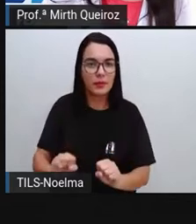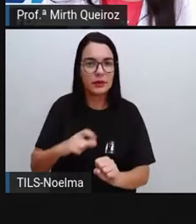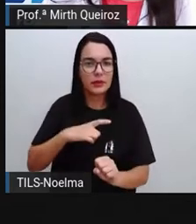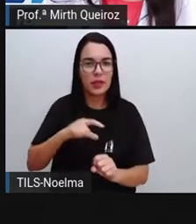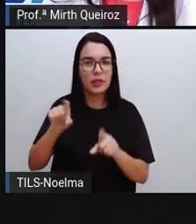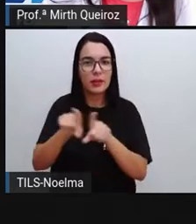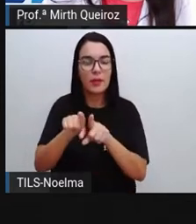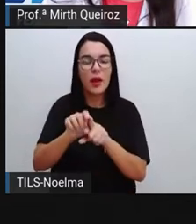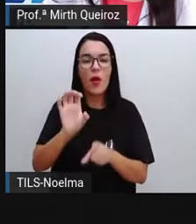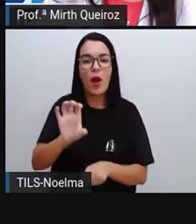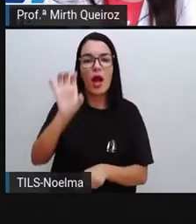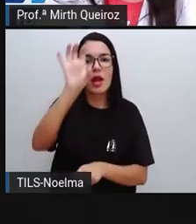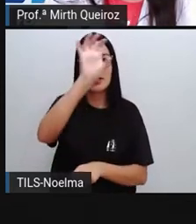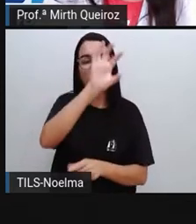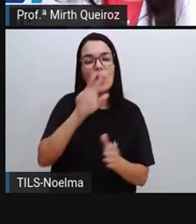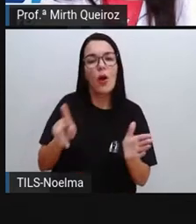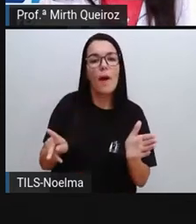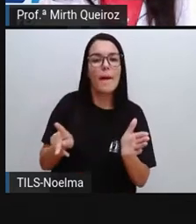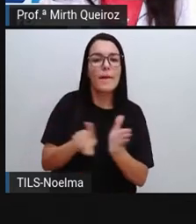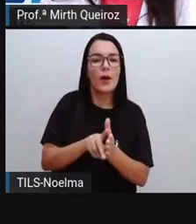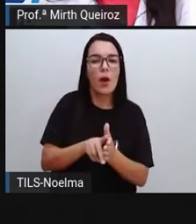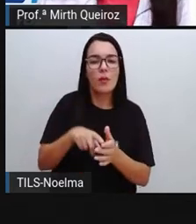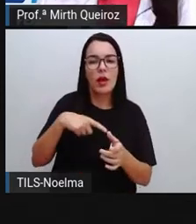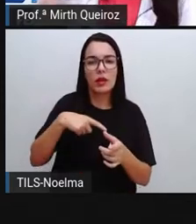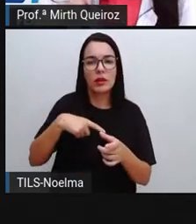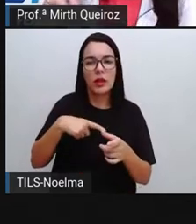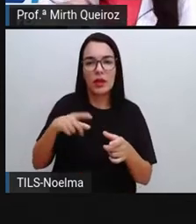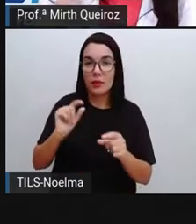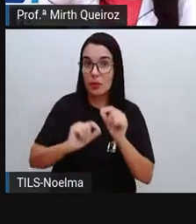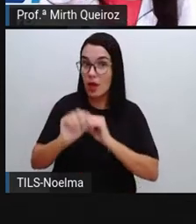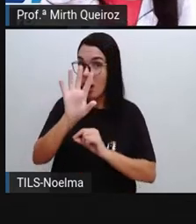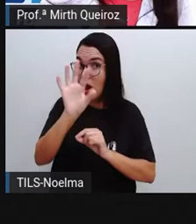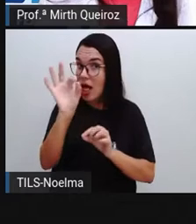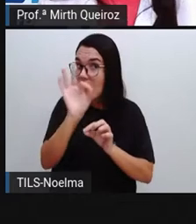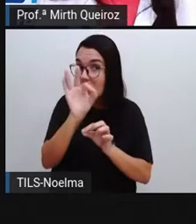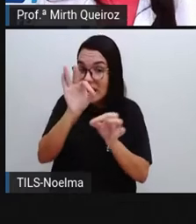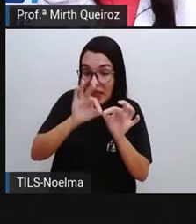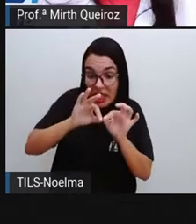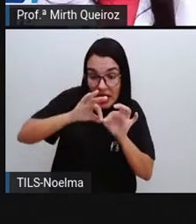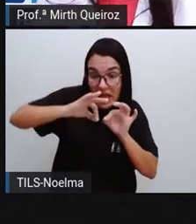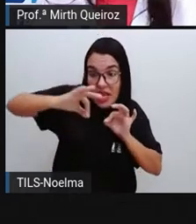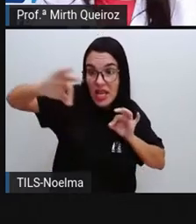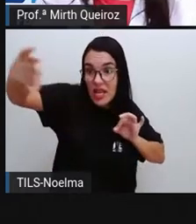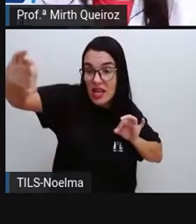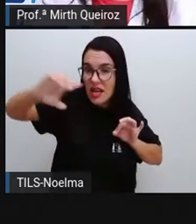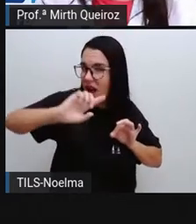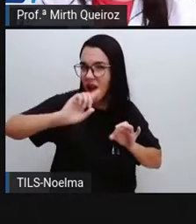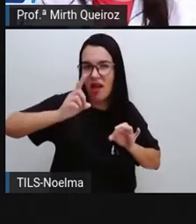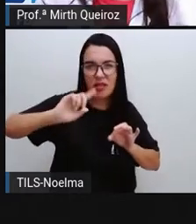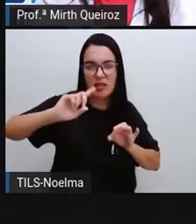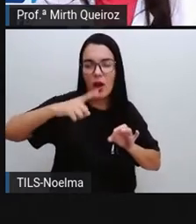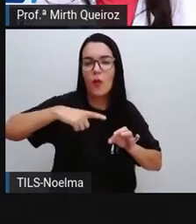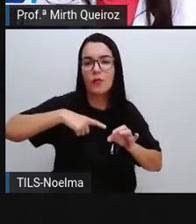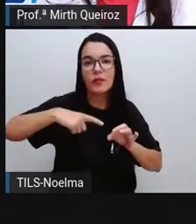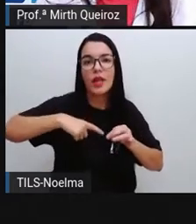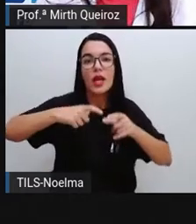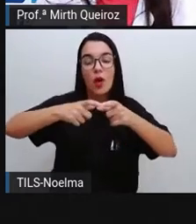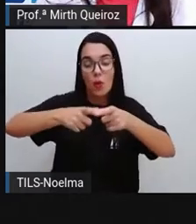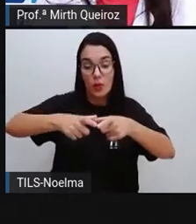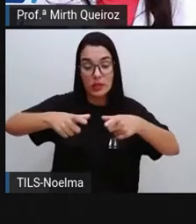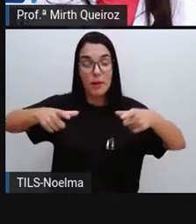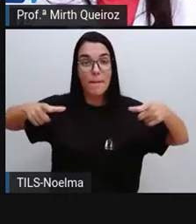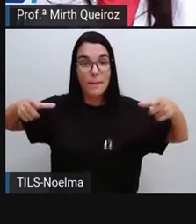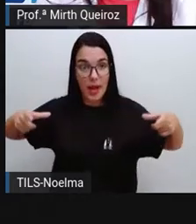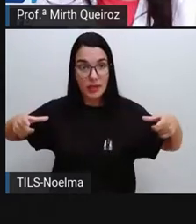uma extensão de terra, né? Ali nós vamos ter uma faixa, não é uma linha. Tipo, eu atravessei aqui e ali já é